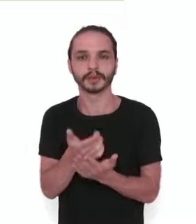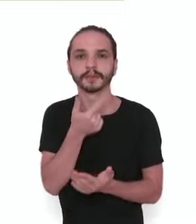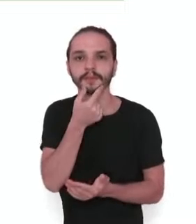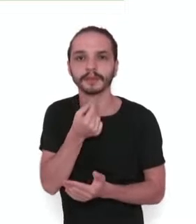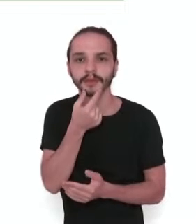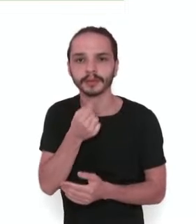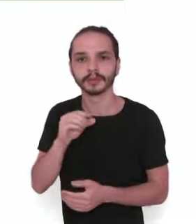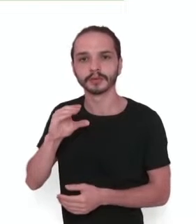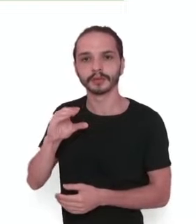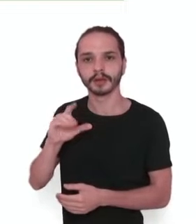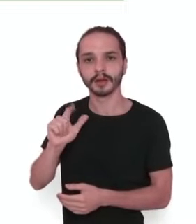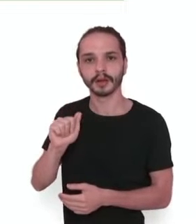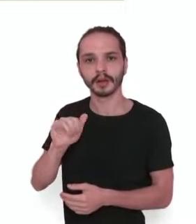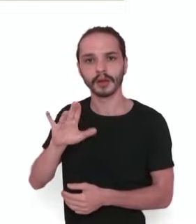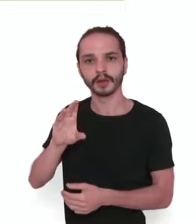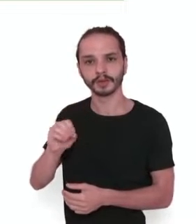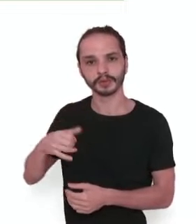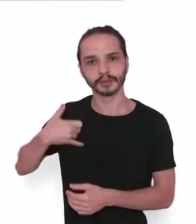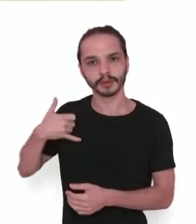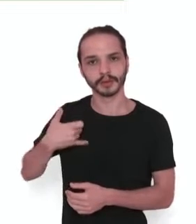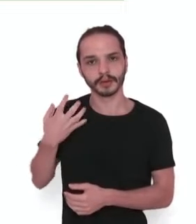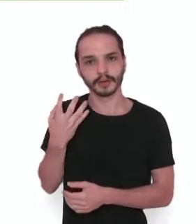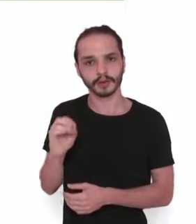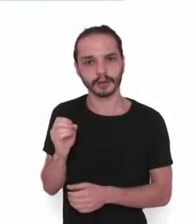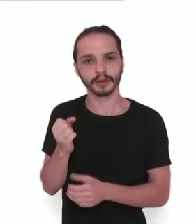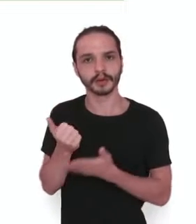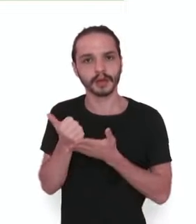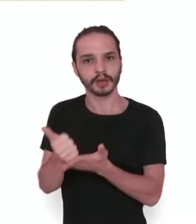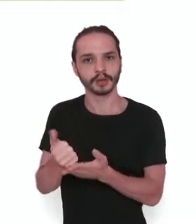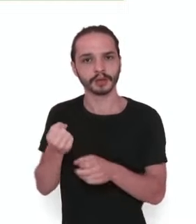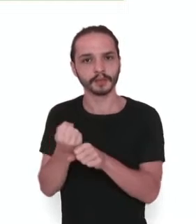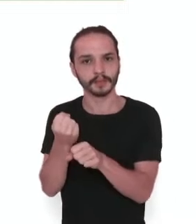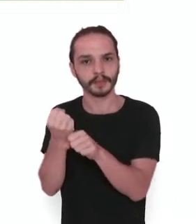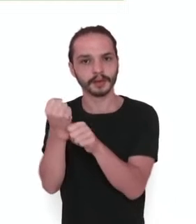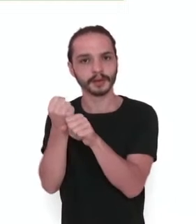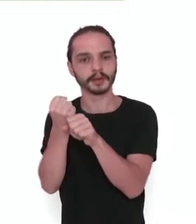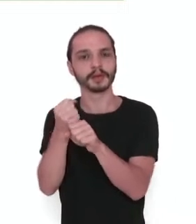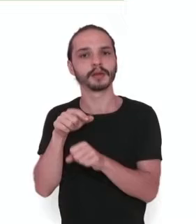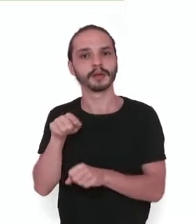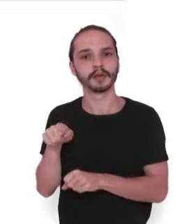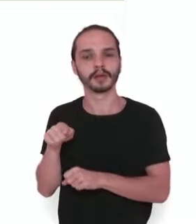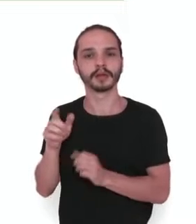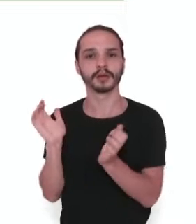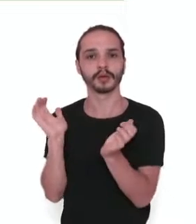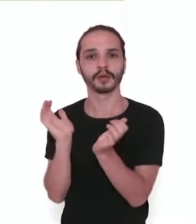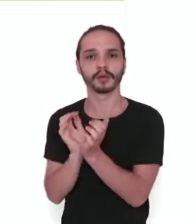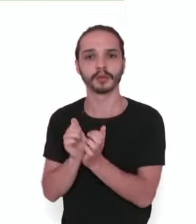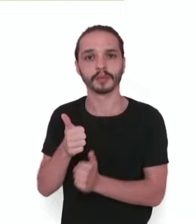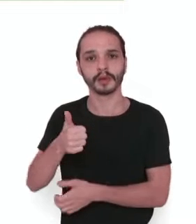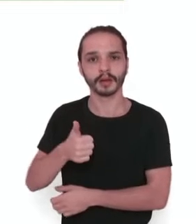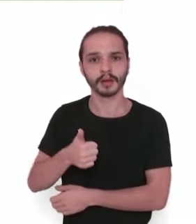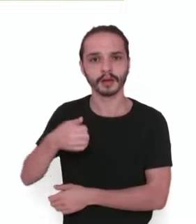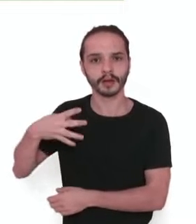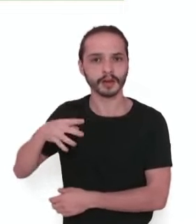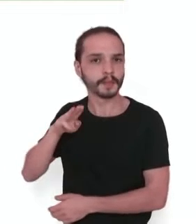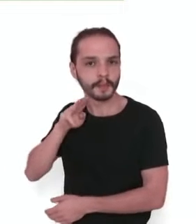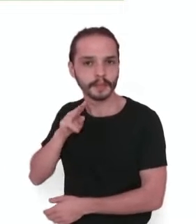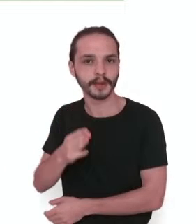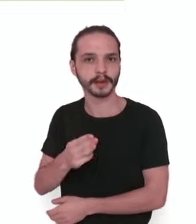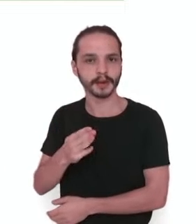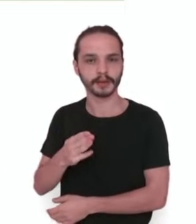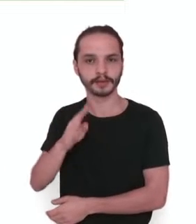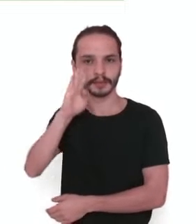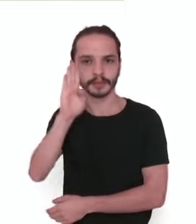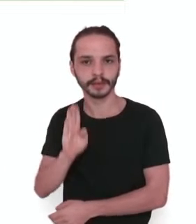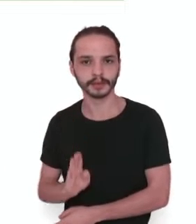Oliveira Kozaski, de 40 anos, os dois fazem parte de um grupo de 14 milhões de brasileiros acima de